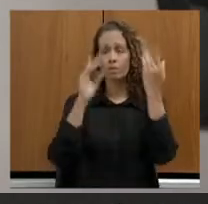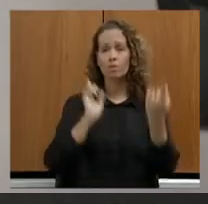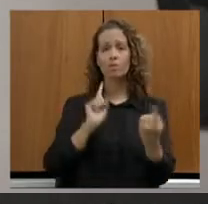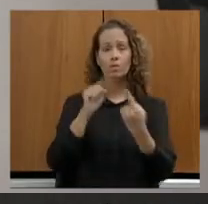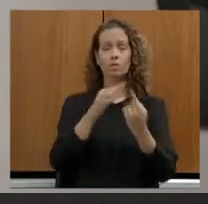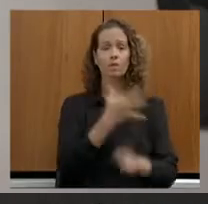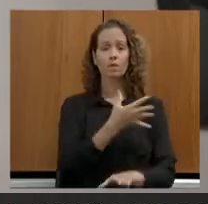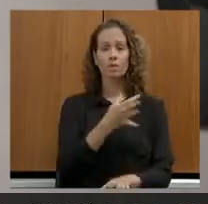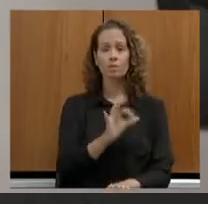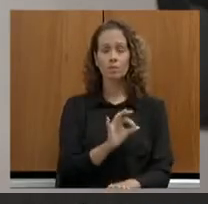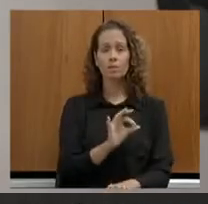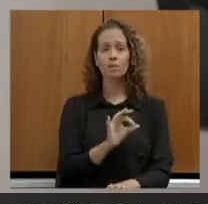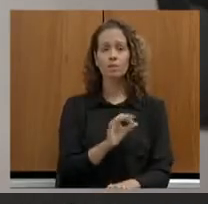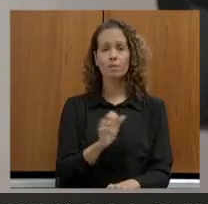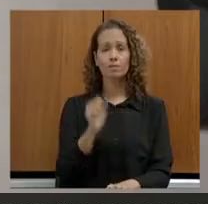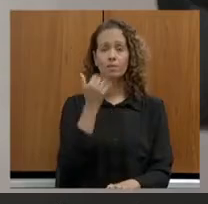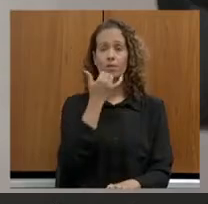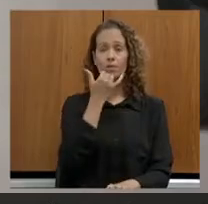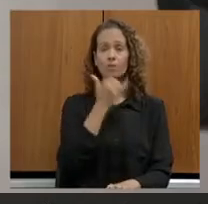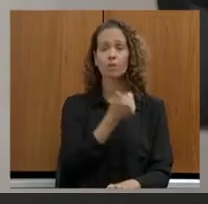da Lei 10.639